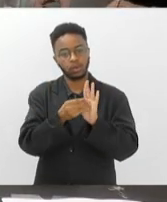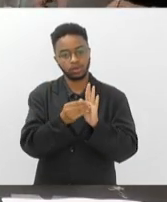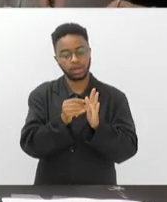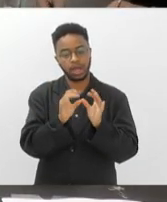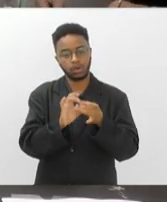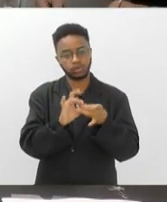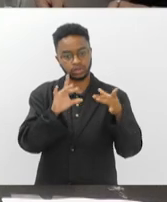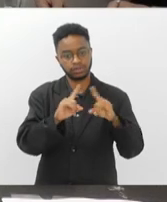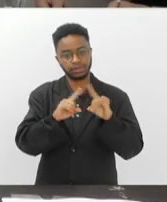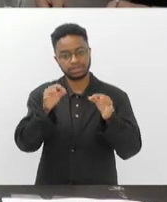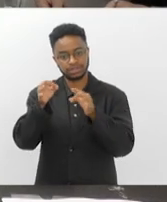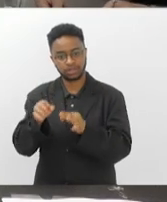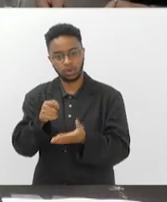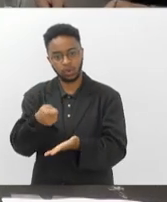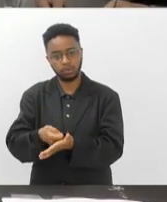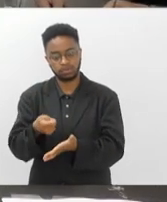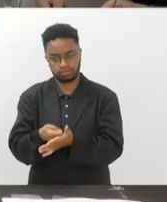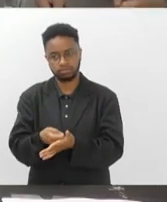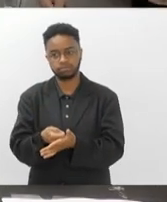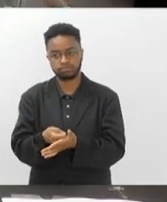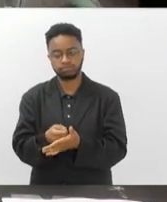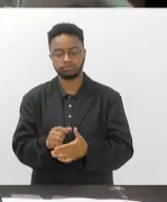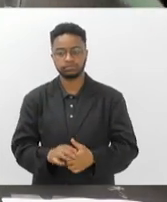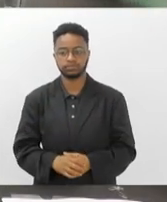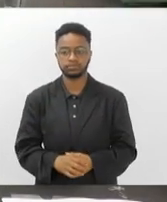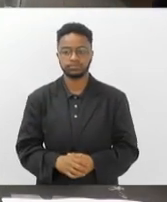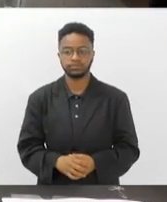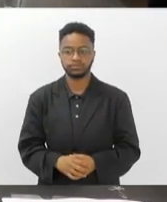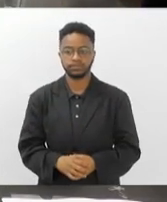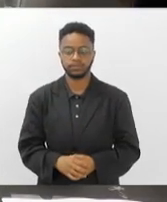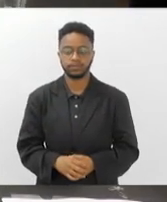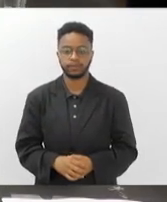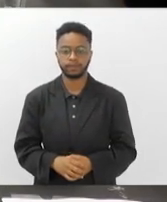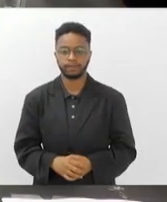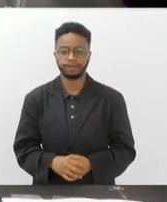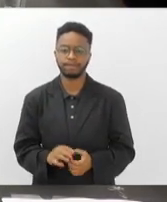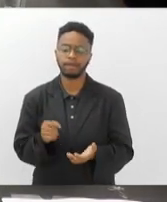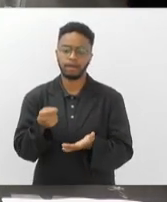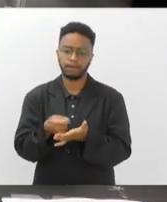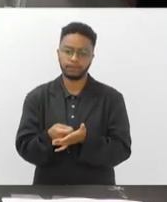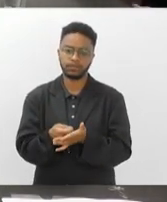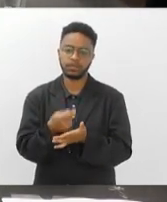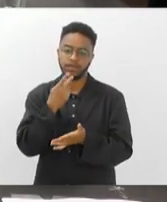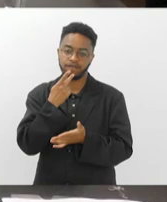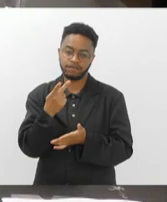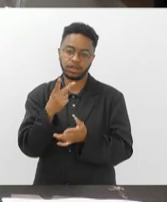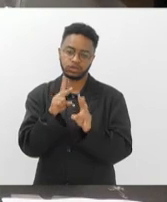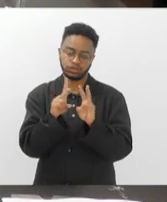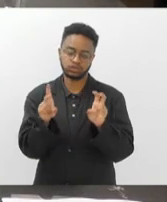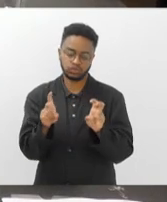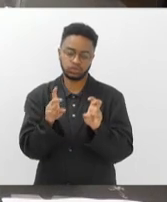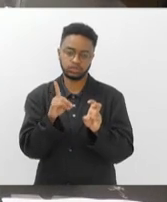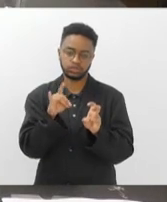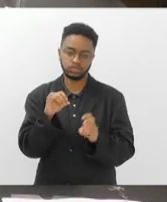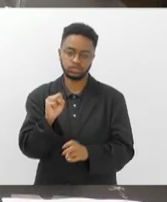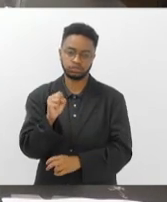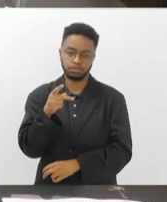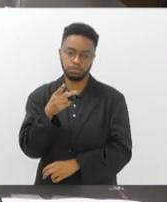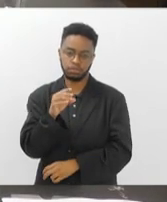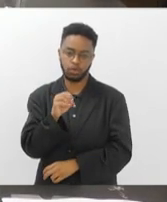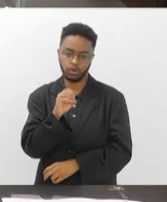obriga o órgão ambiental competente. Obriga é ruim, obriga é ruim. Porque dispõe sobre.